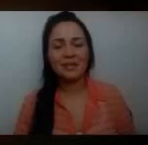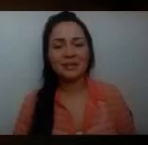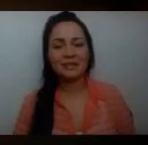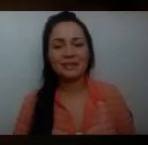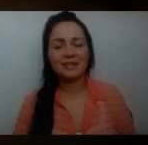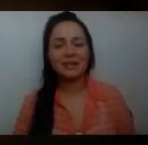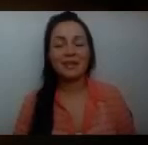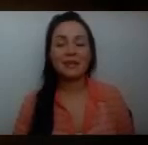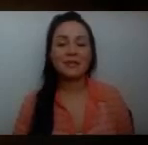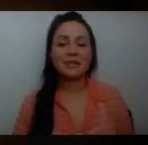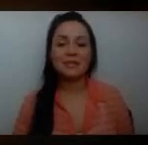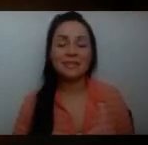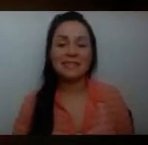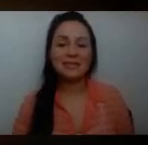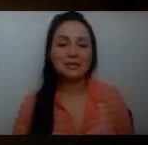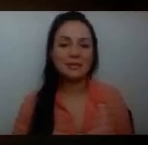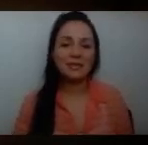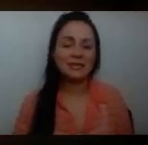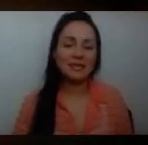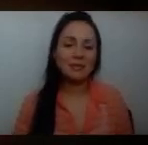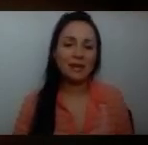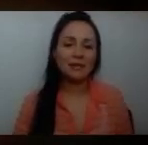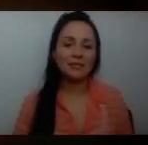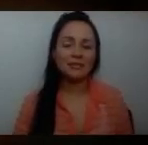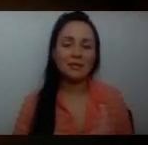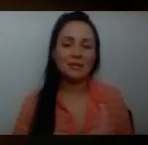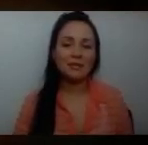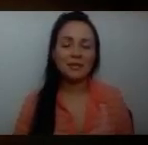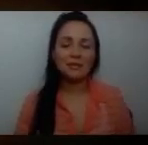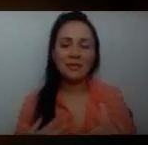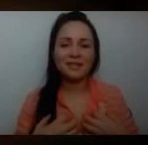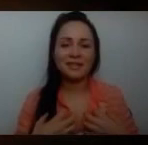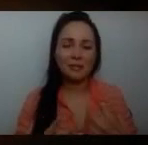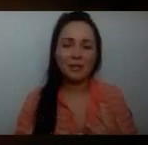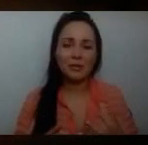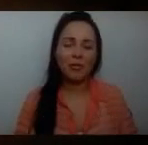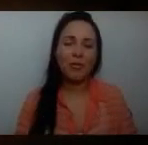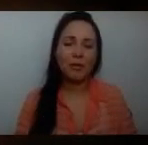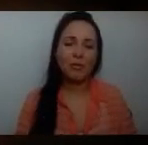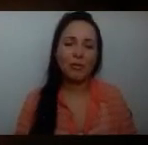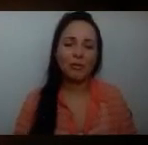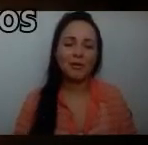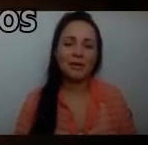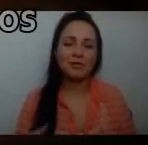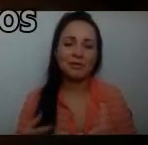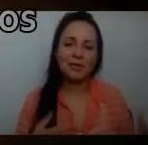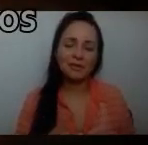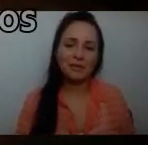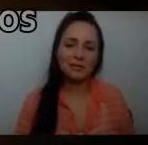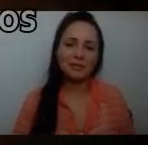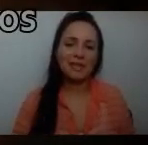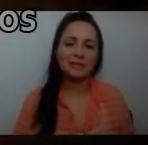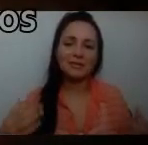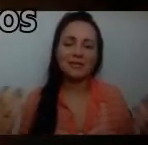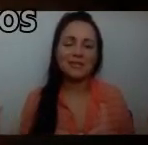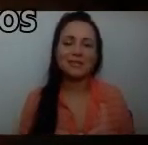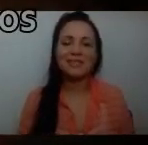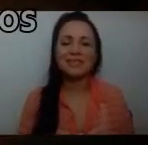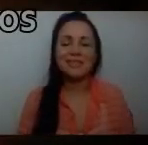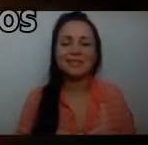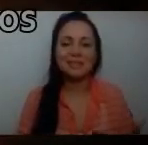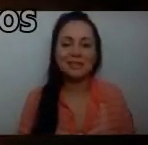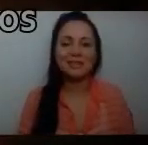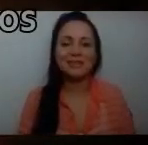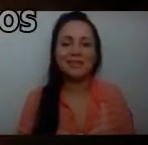EFT. EFT. Ah, eu acho lindo todo esse trabalho. Eu faço esse trabalho com amor, porque eu vejo os resultados, e eu vejo